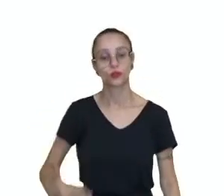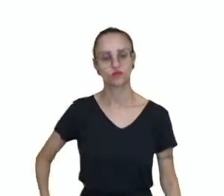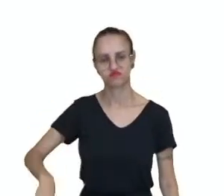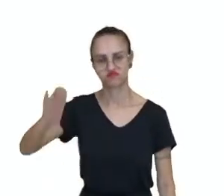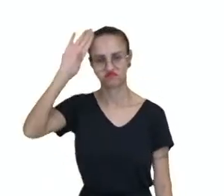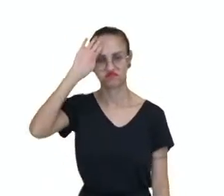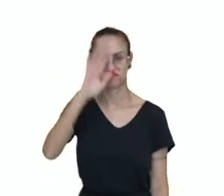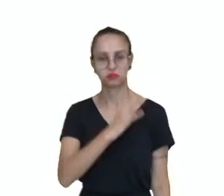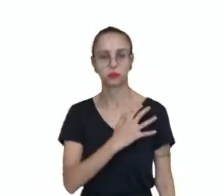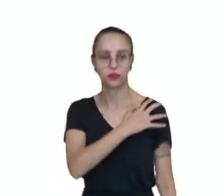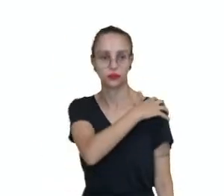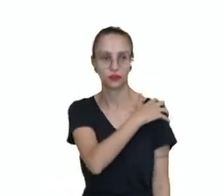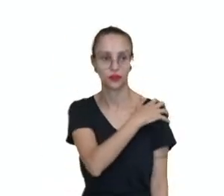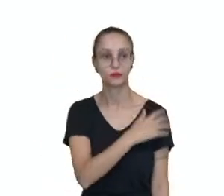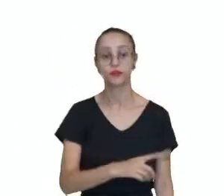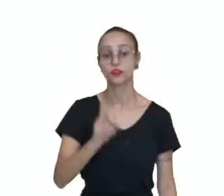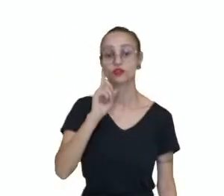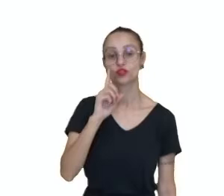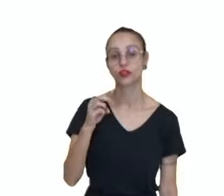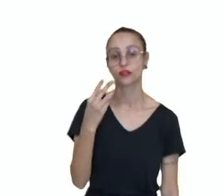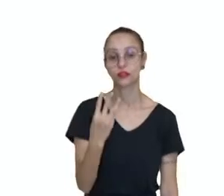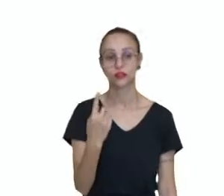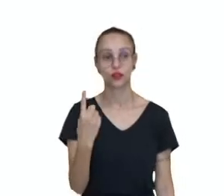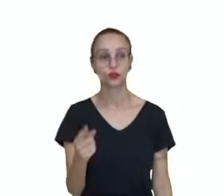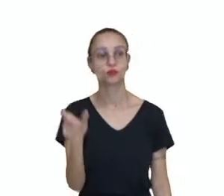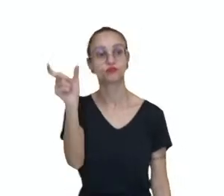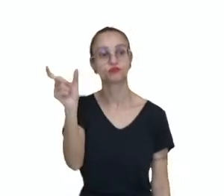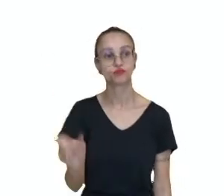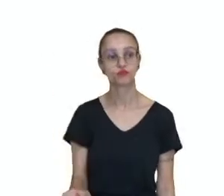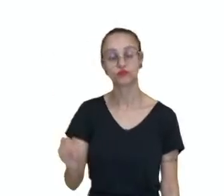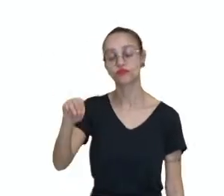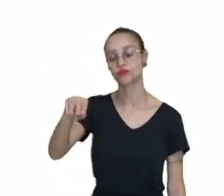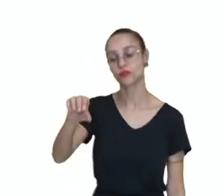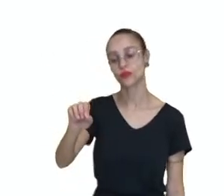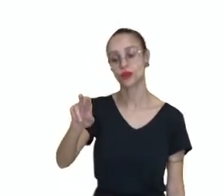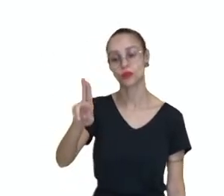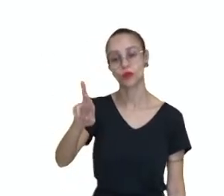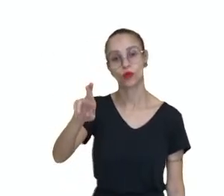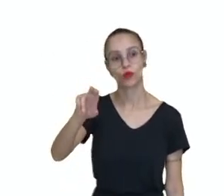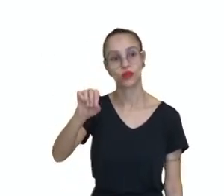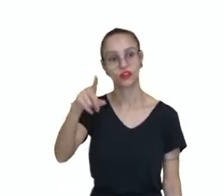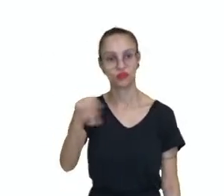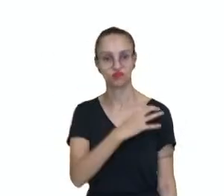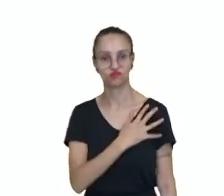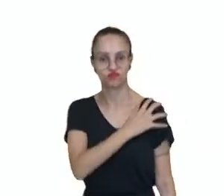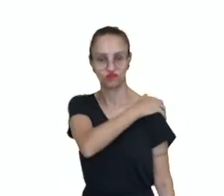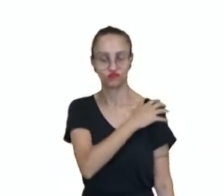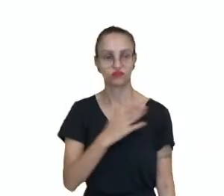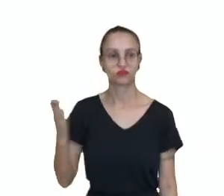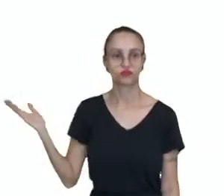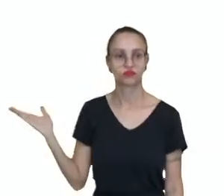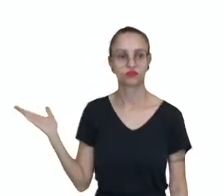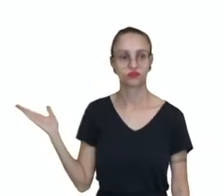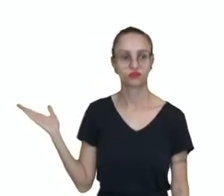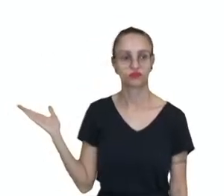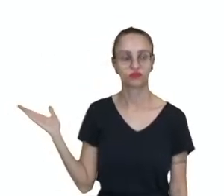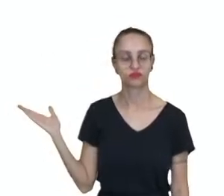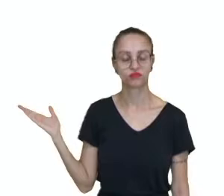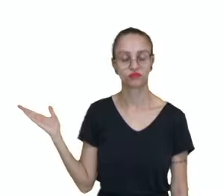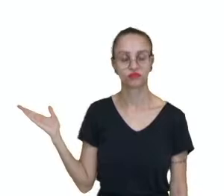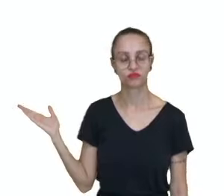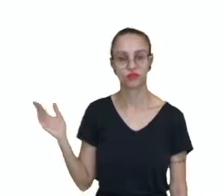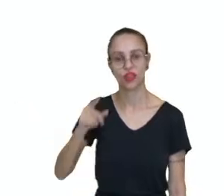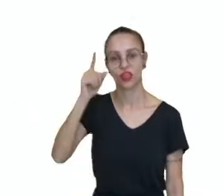Brasil. Nesse dia, 31 de março, o general Olímpio Mourão Filho, esse que está na imagem do lado direito da sua tela,